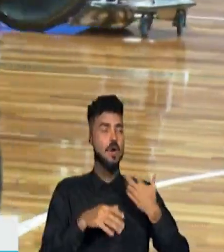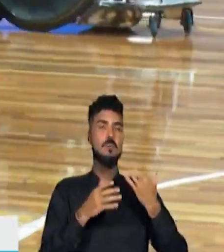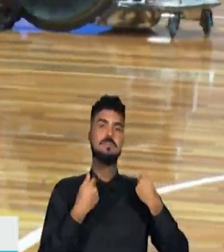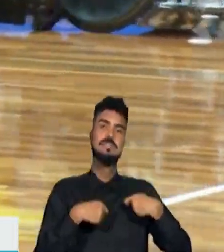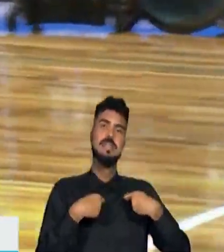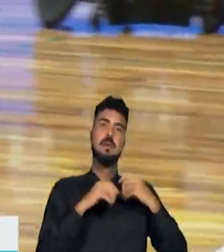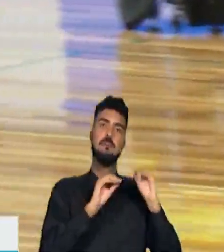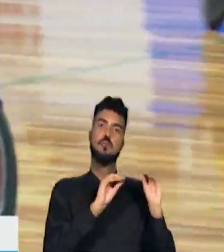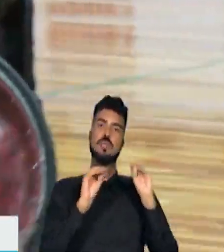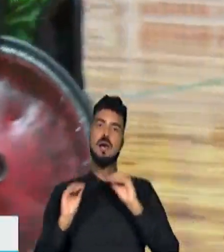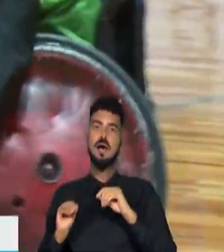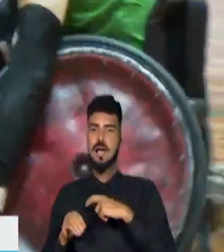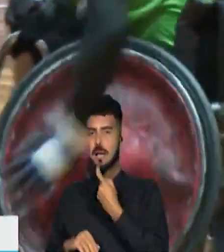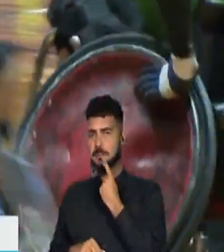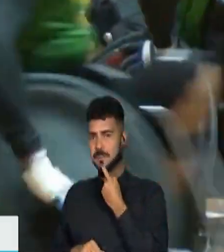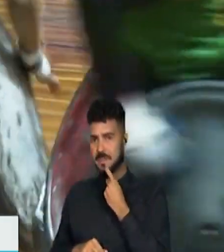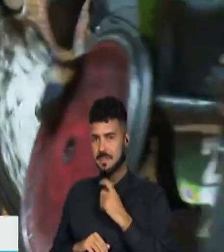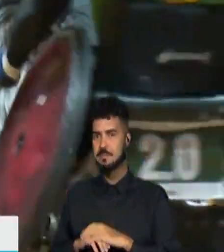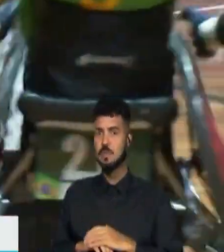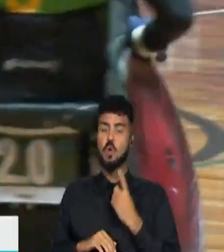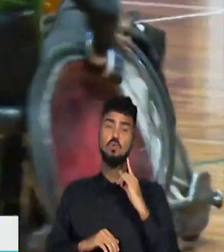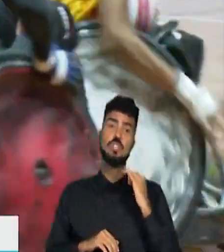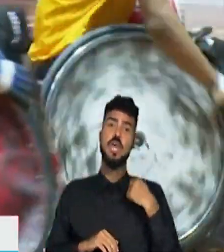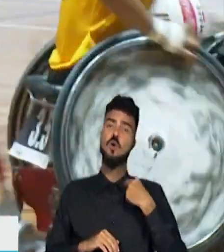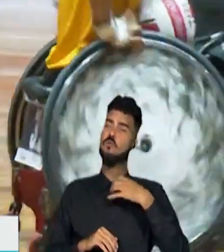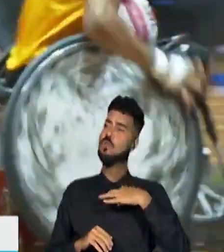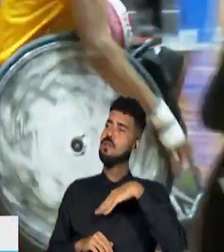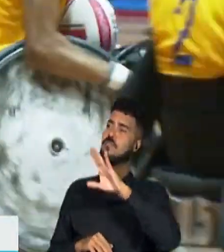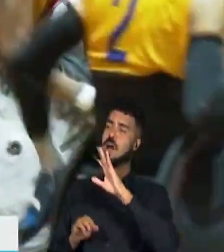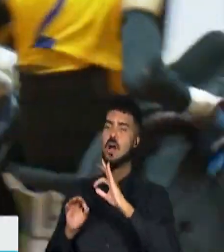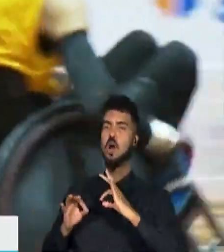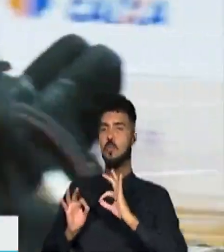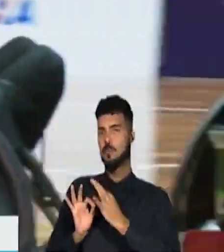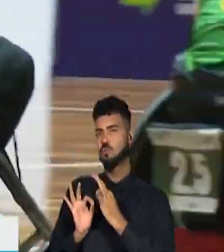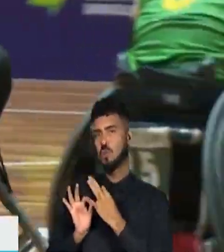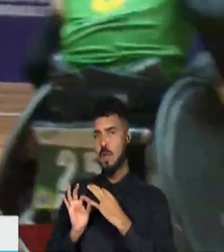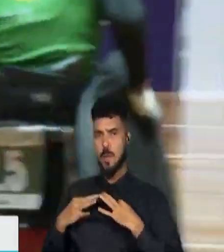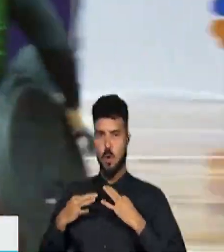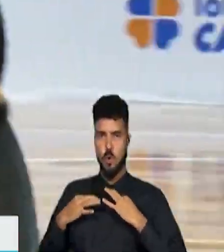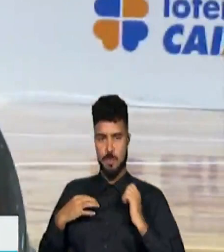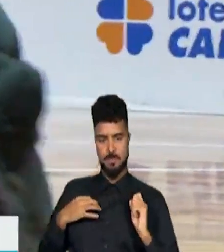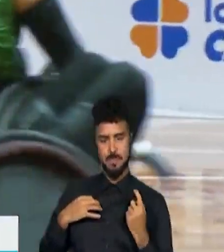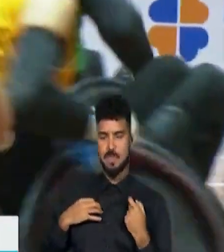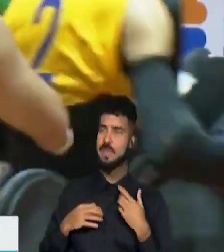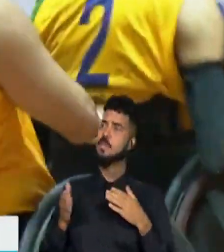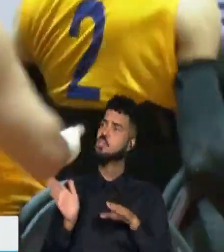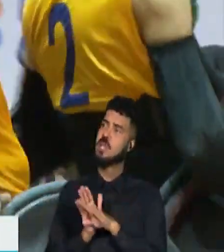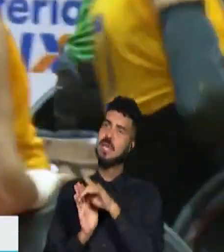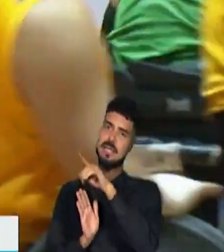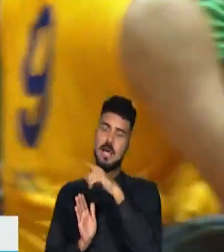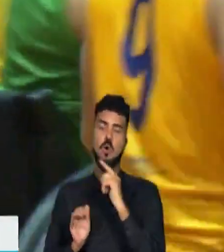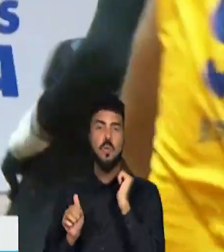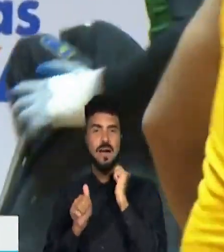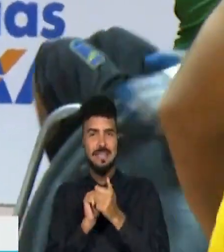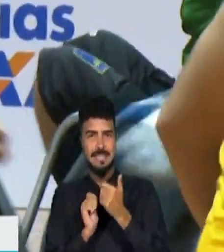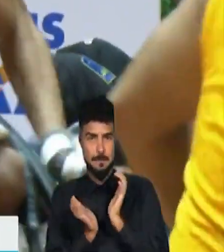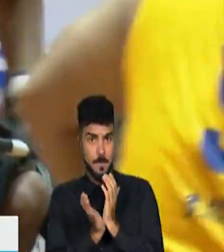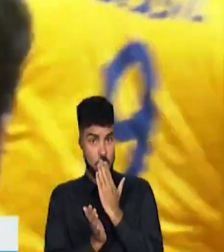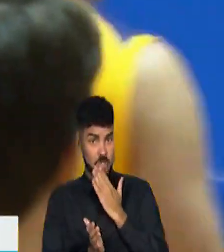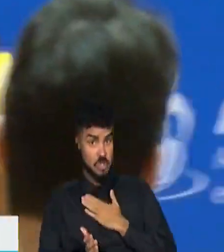para Campinas. Aí um certo dia fui levar uma roupa para costurar, cheguei lá, um atleta do meu